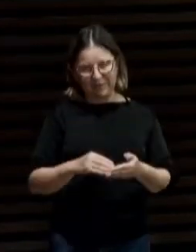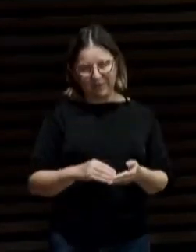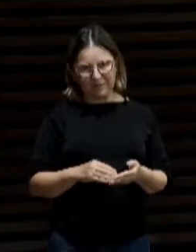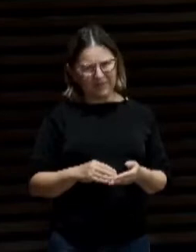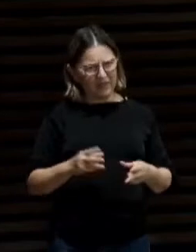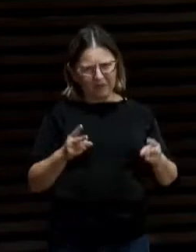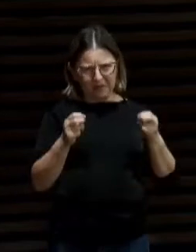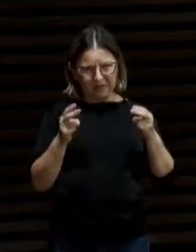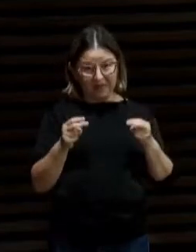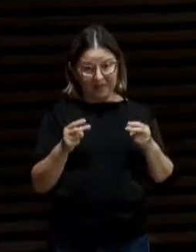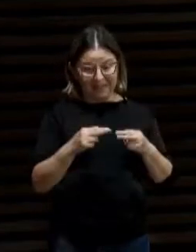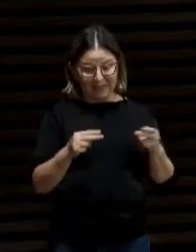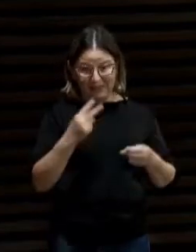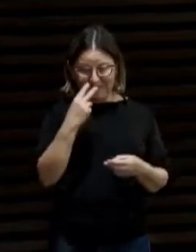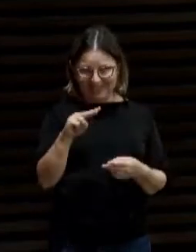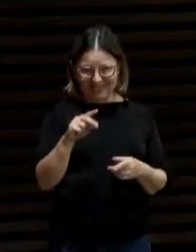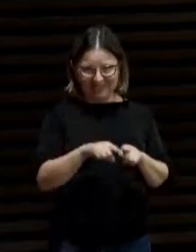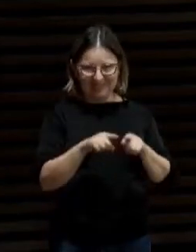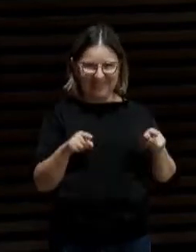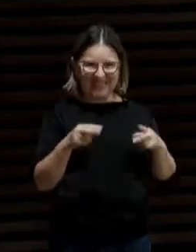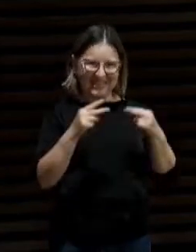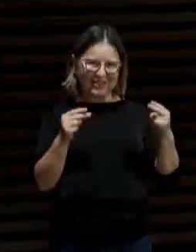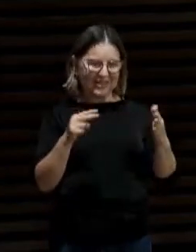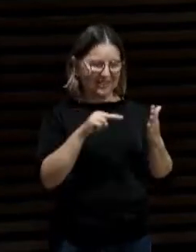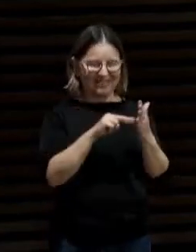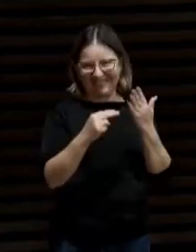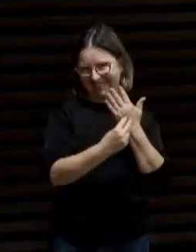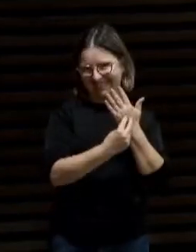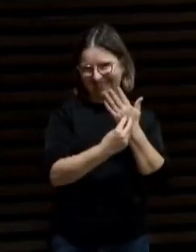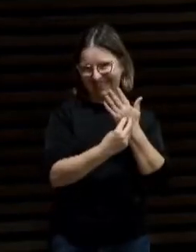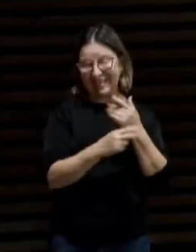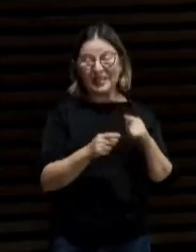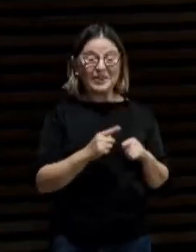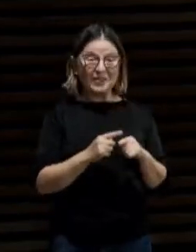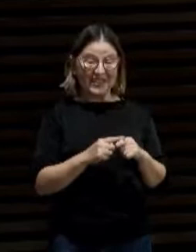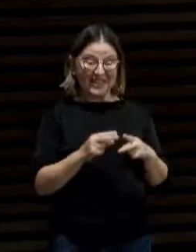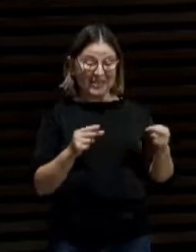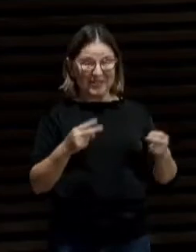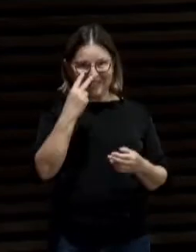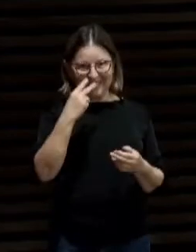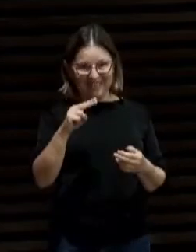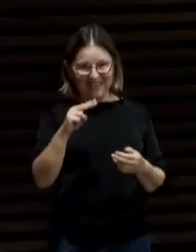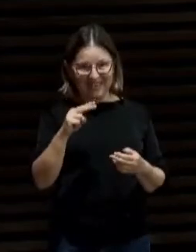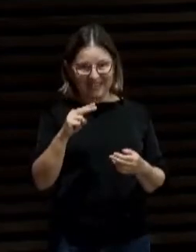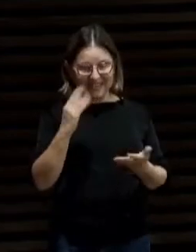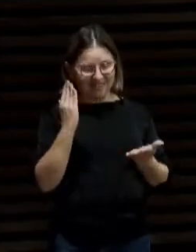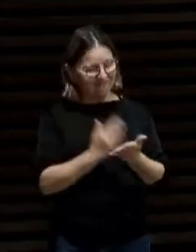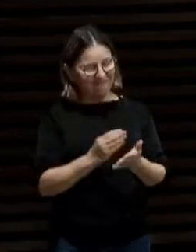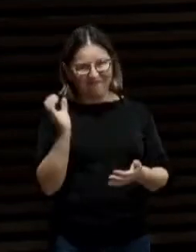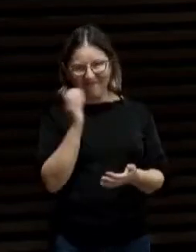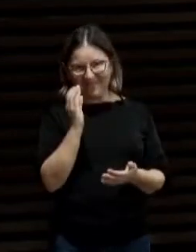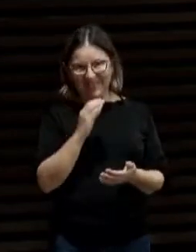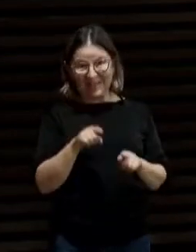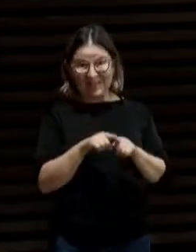nas coisas que se veem, mas nas que se não veem. Porque as que se veem são temporais, e as que se